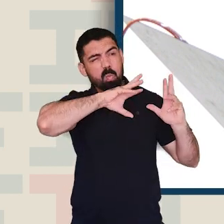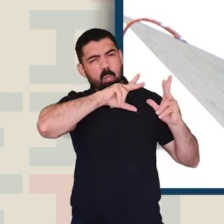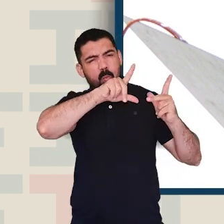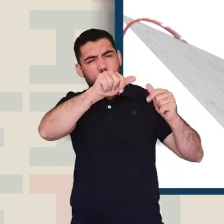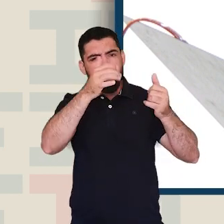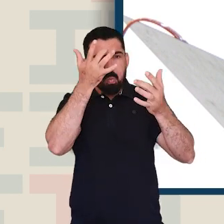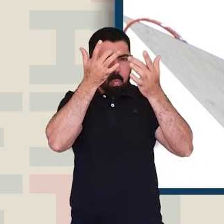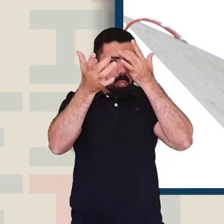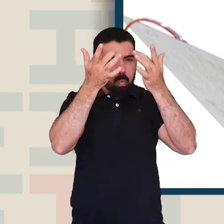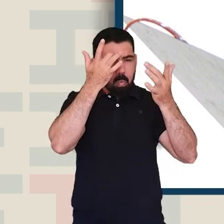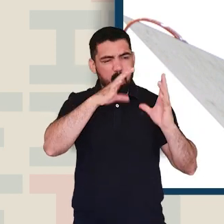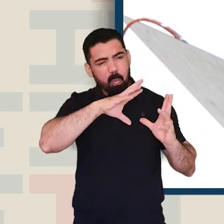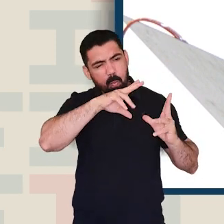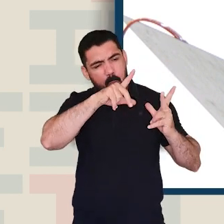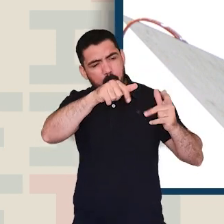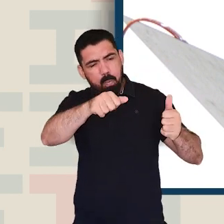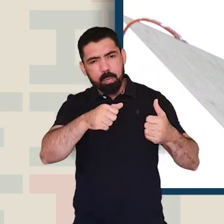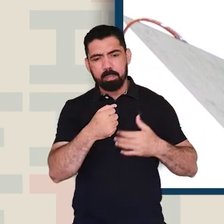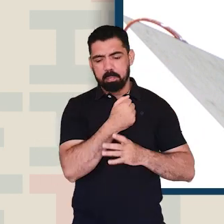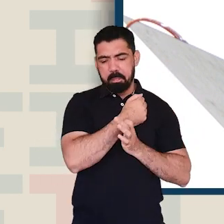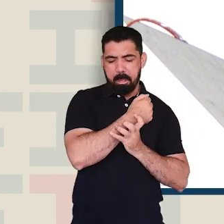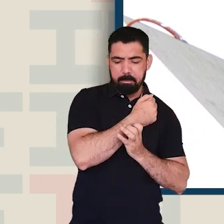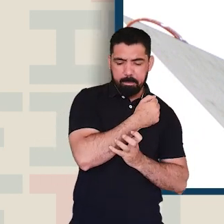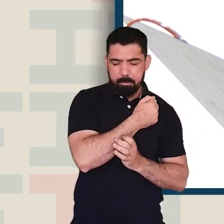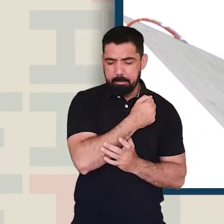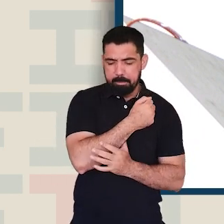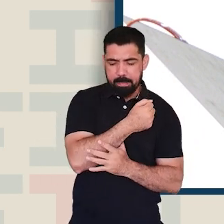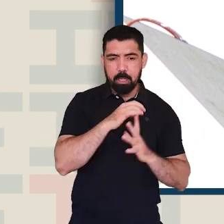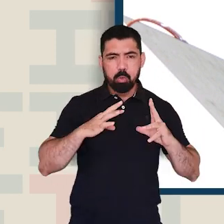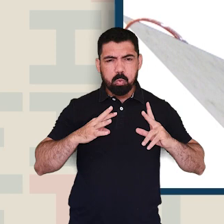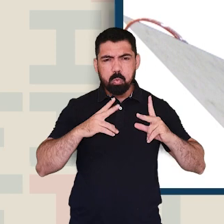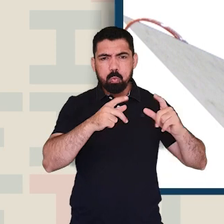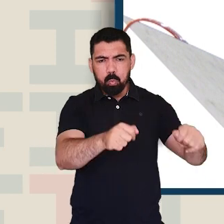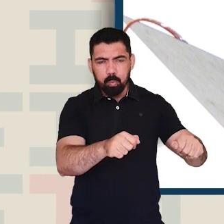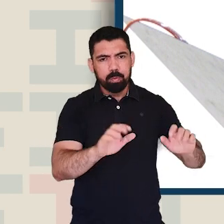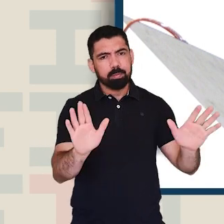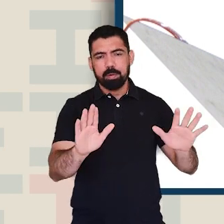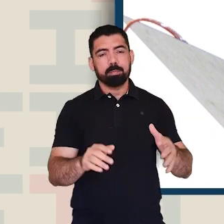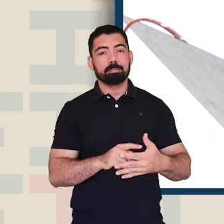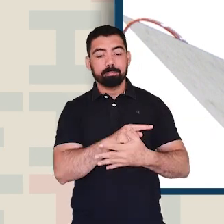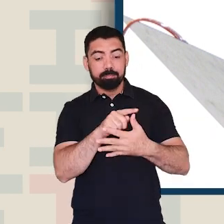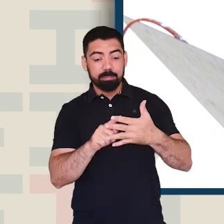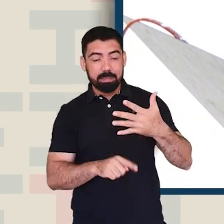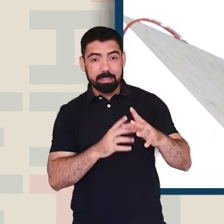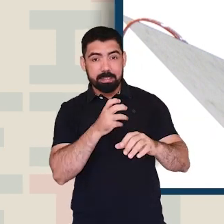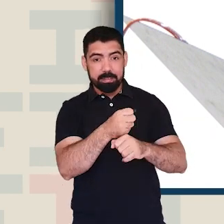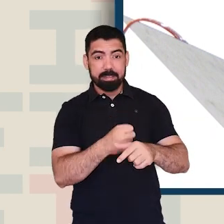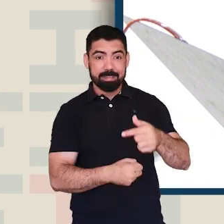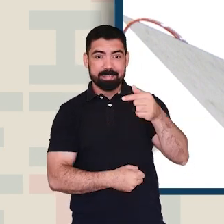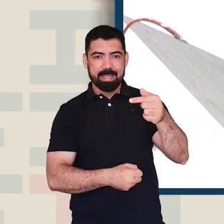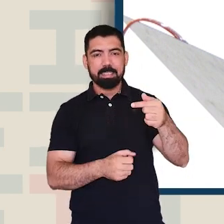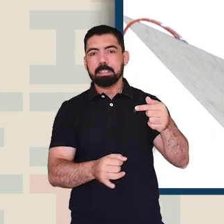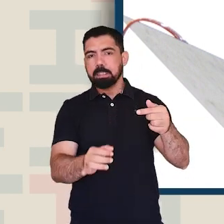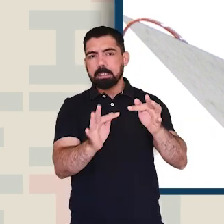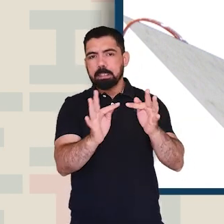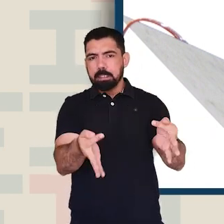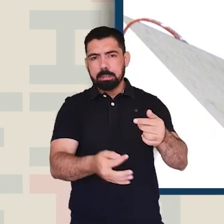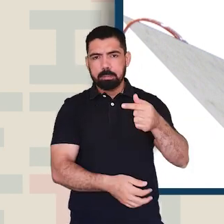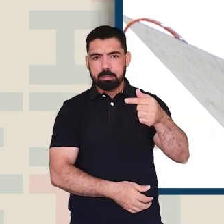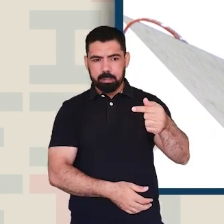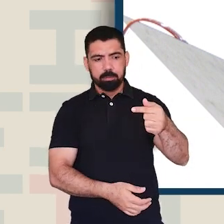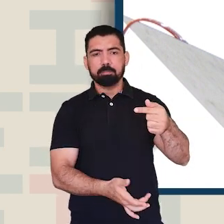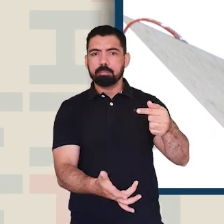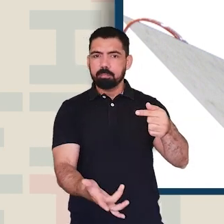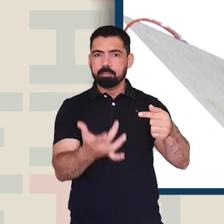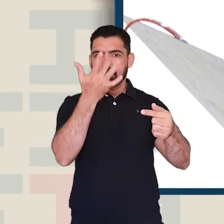aprender, decorar ou digitar. Imagine que pelo sistema 5, se tu tem 7 escalas dessa.